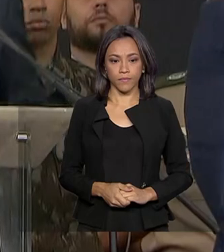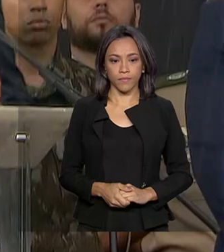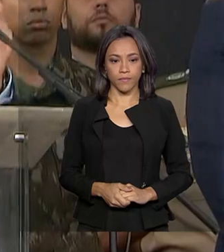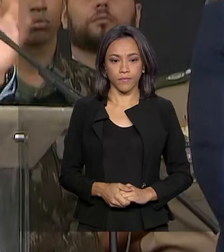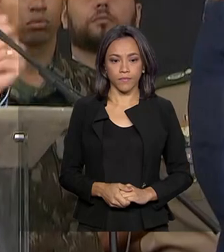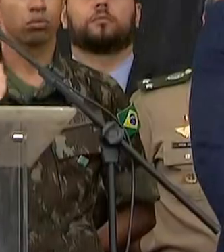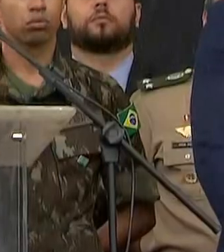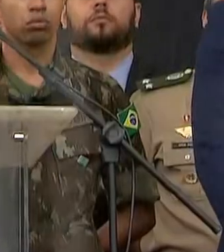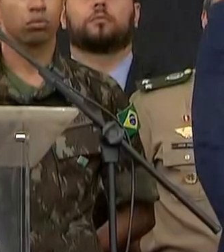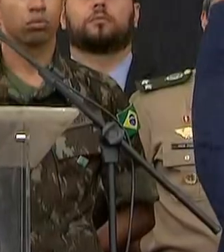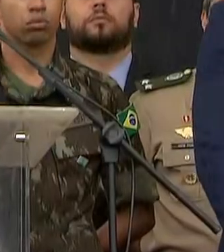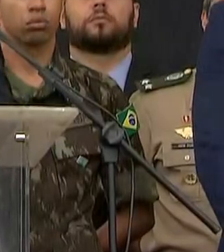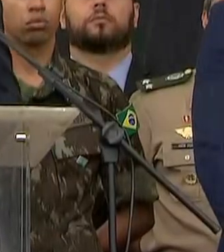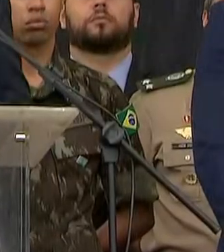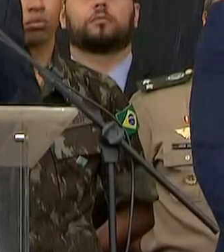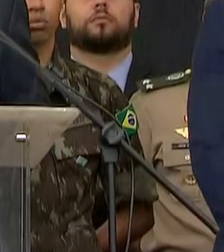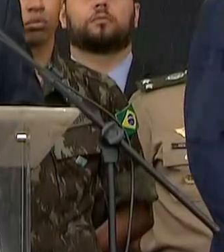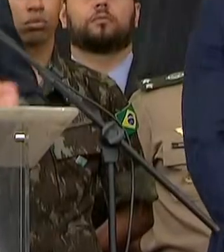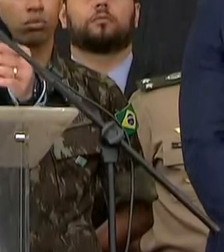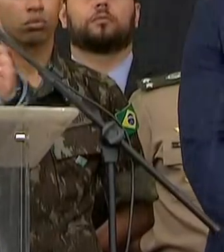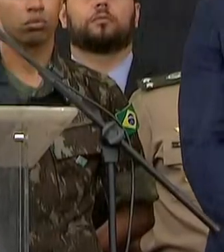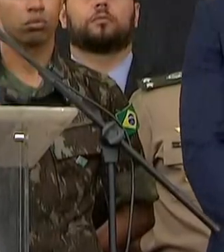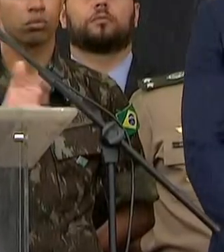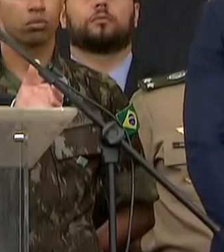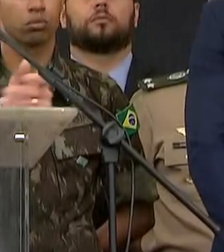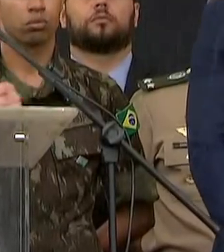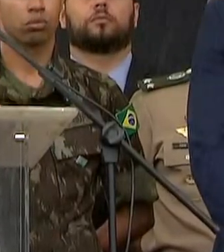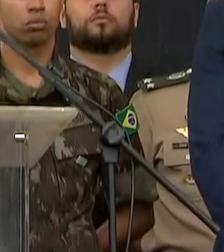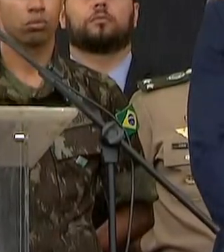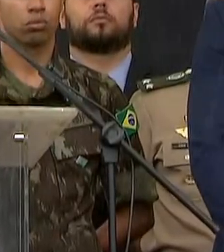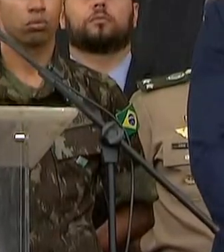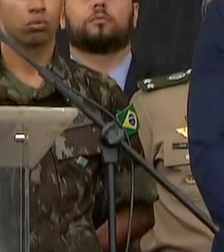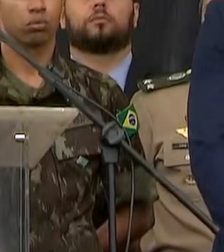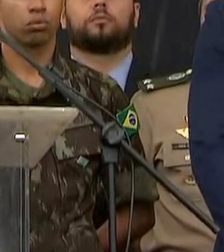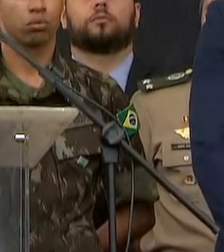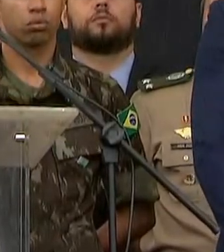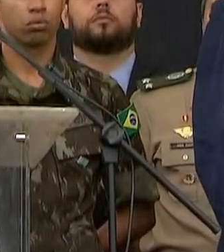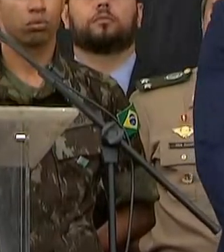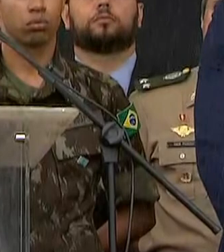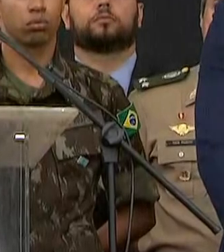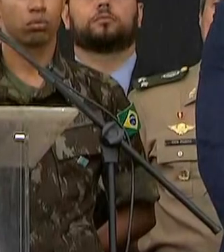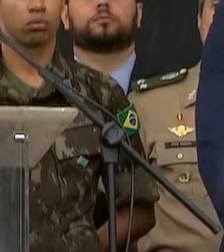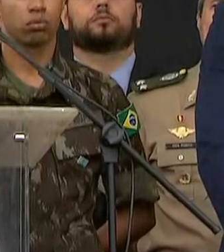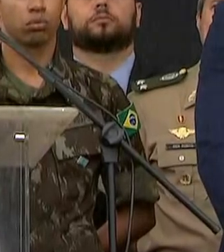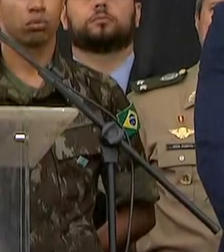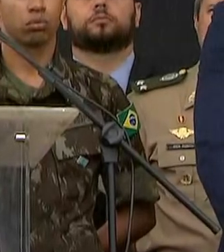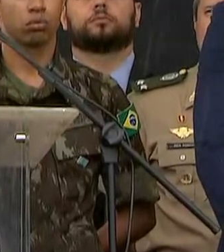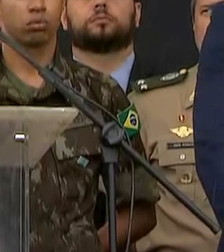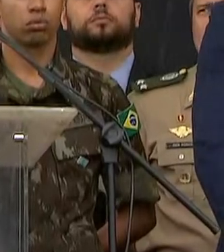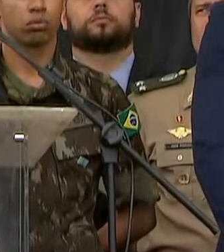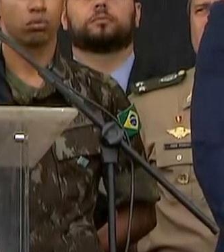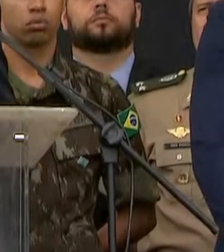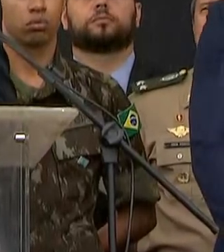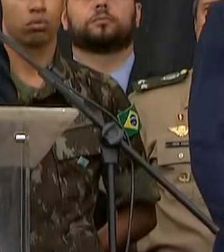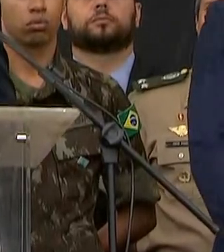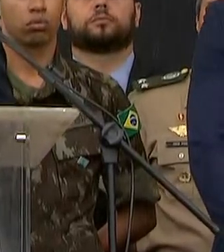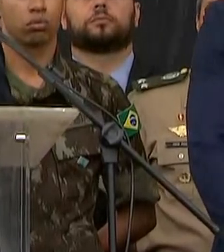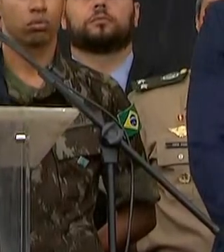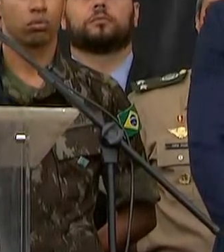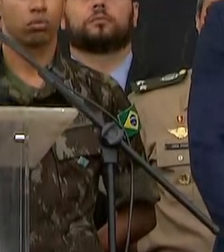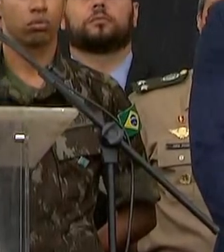Militar, Corpo de Bombeiro, Polícia Civil, civis de maneira geral, ricos, pobres, brancos,